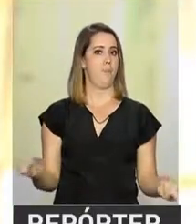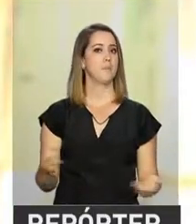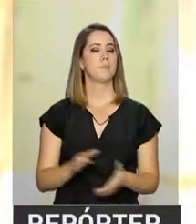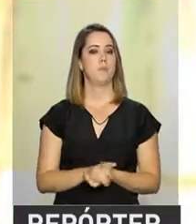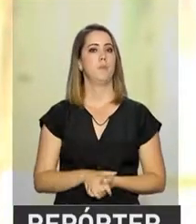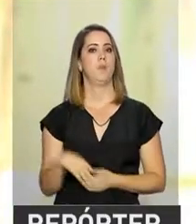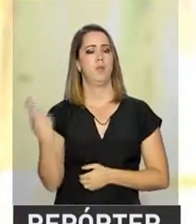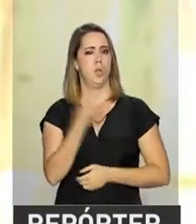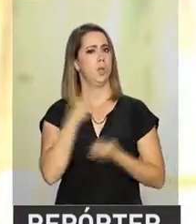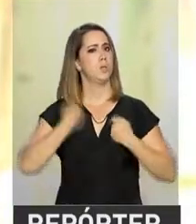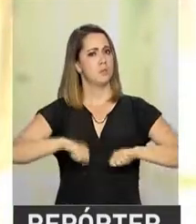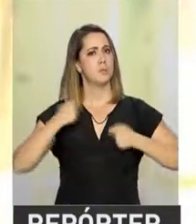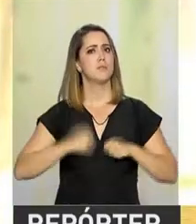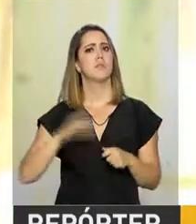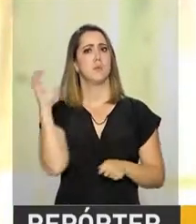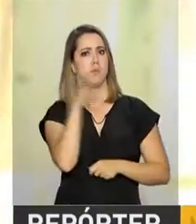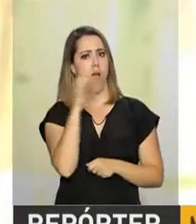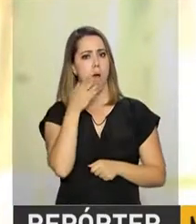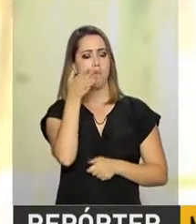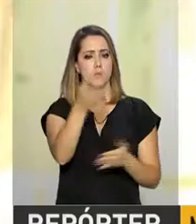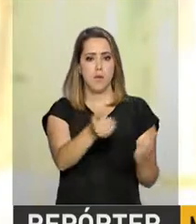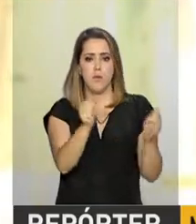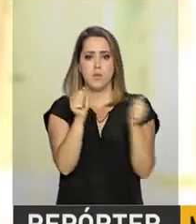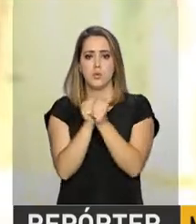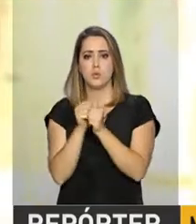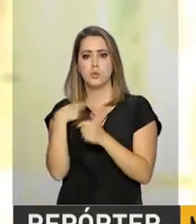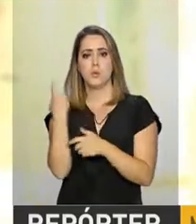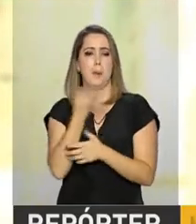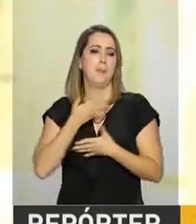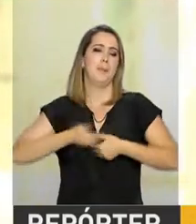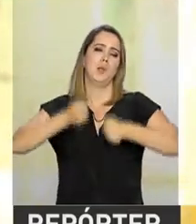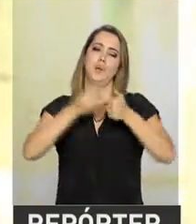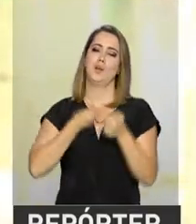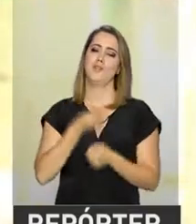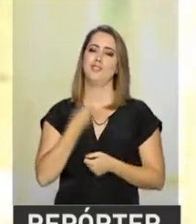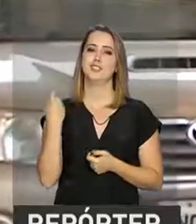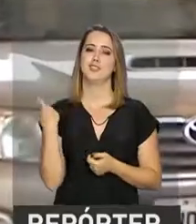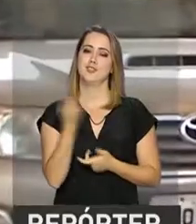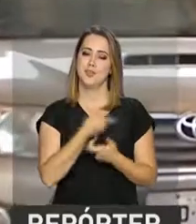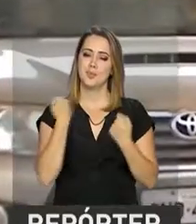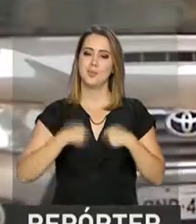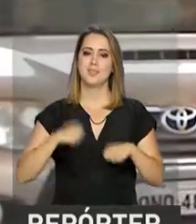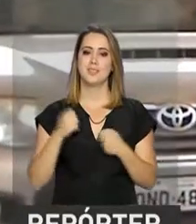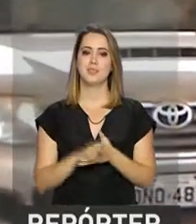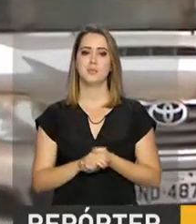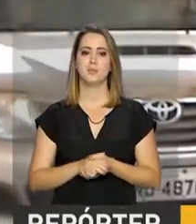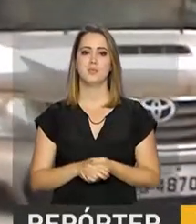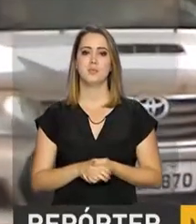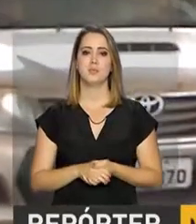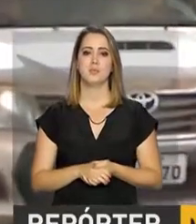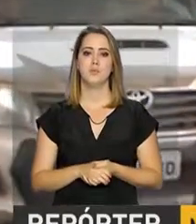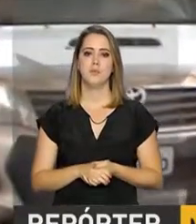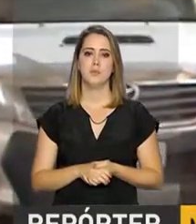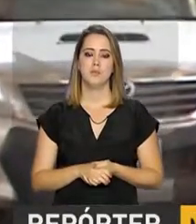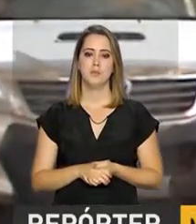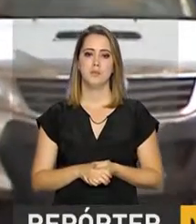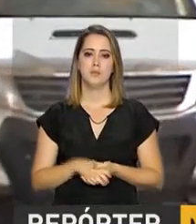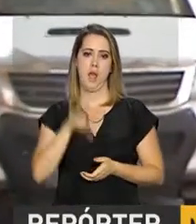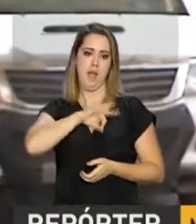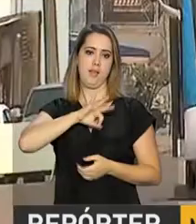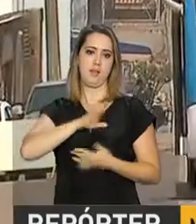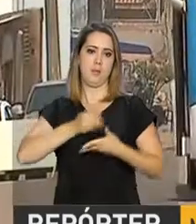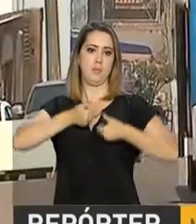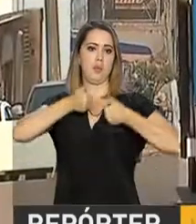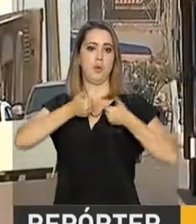realmente essa ponte possa vim e somar muito na vida da gente eu acho que é isso que nós precisamos a renda do agente com com certeza vai